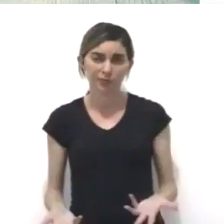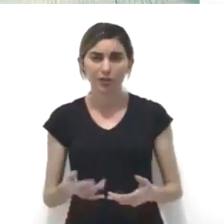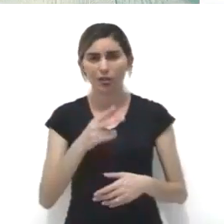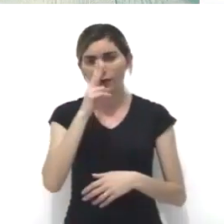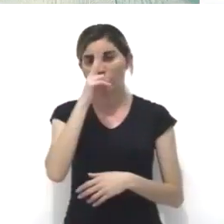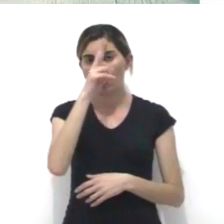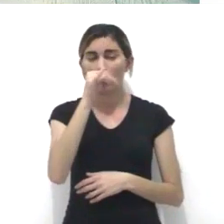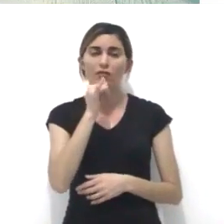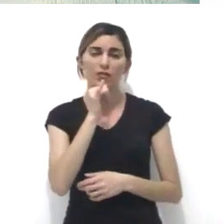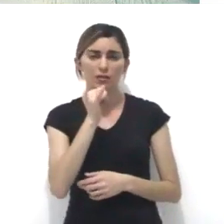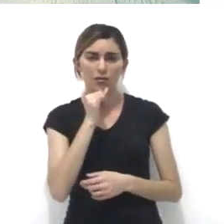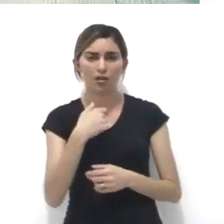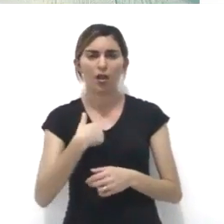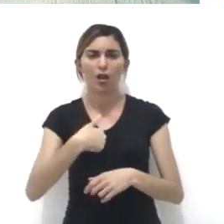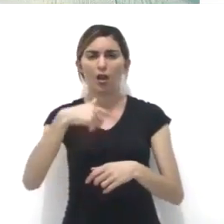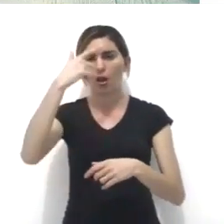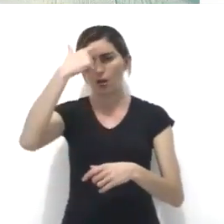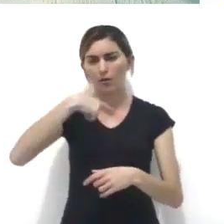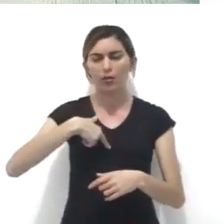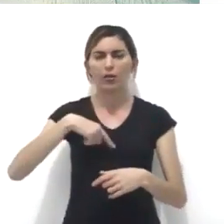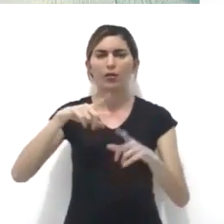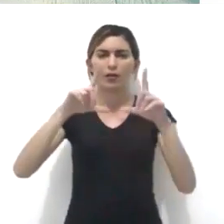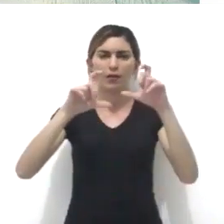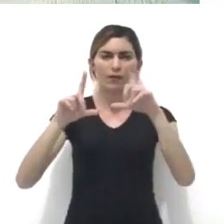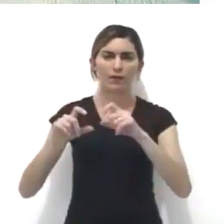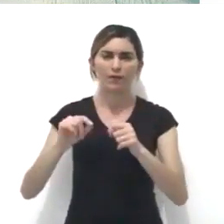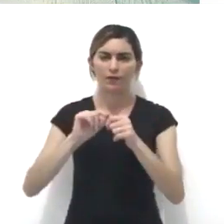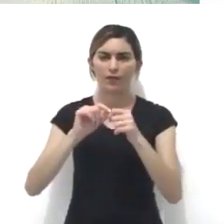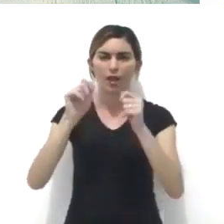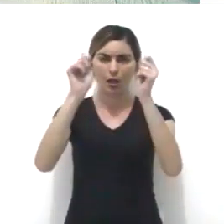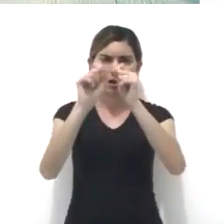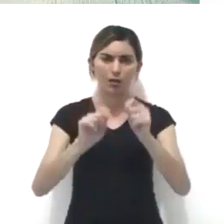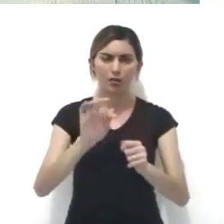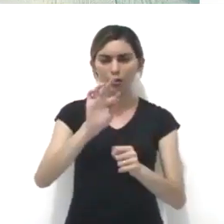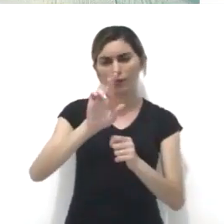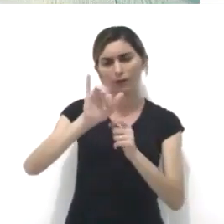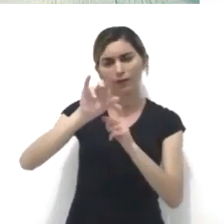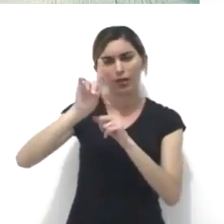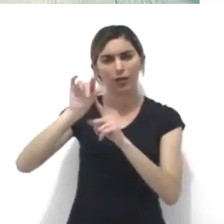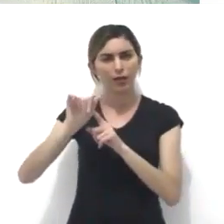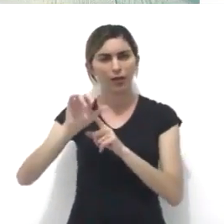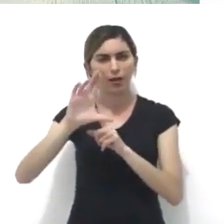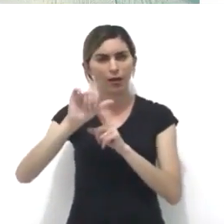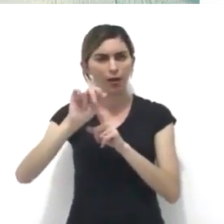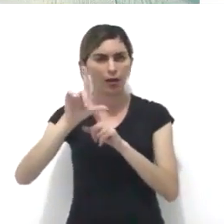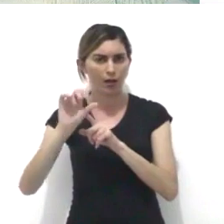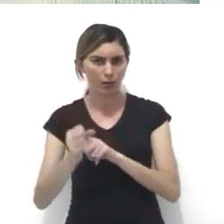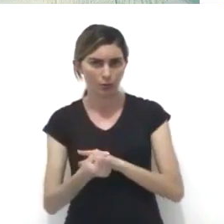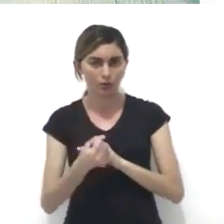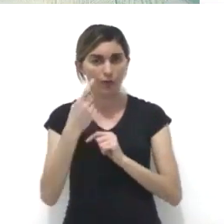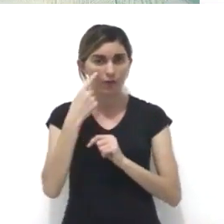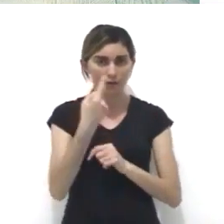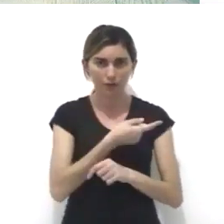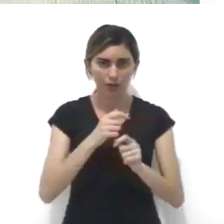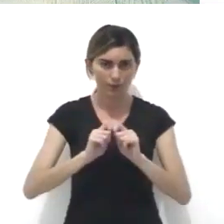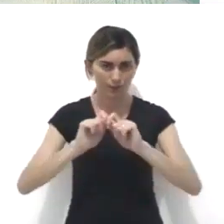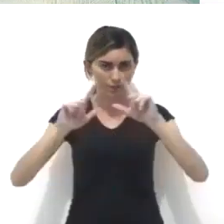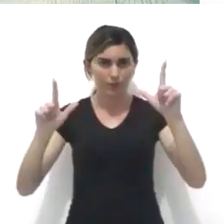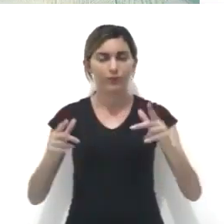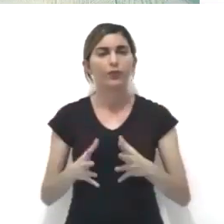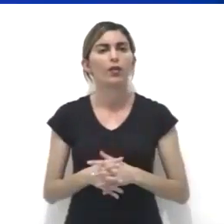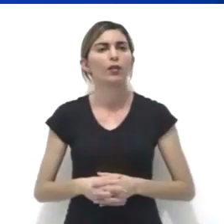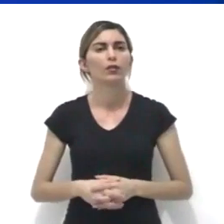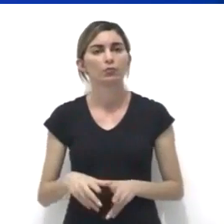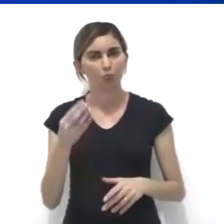forte exemplo disso são os autorretratos feitos pela artista Frida Kahlo e por Vincent van Gogh. Vamos ver na imagem?